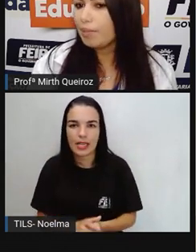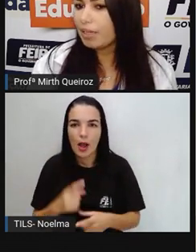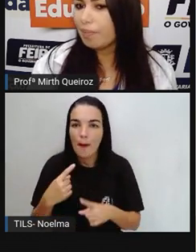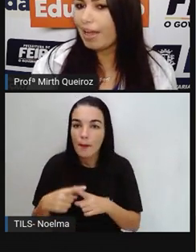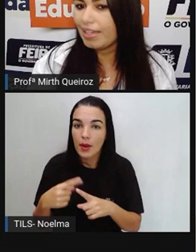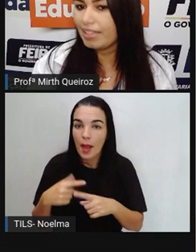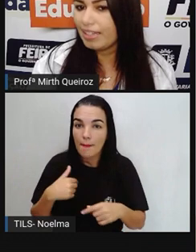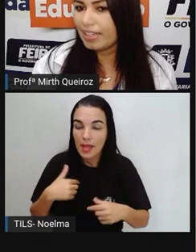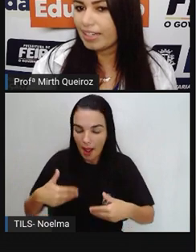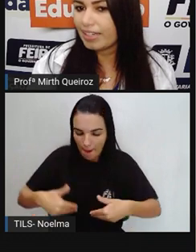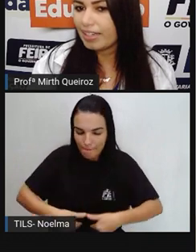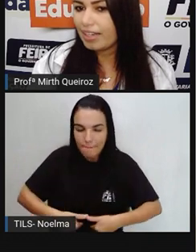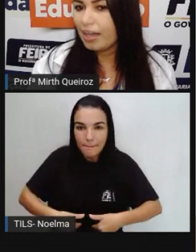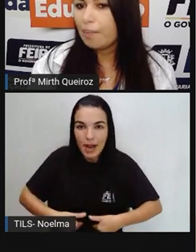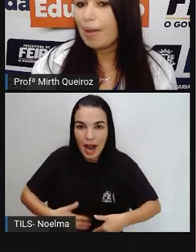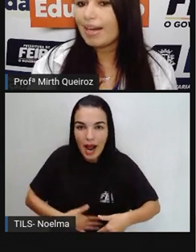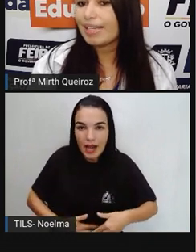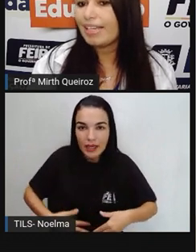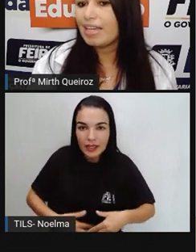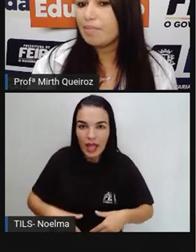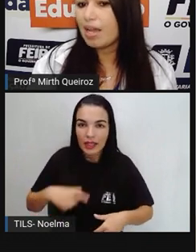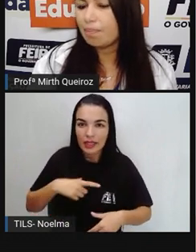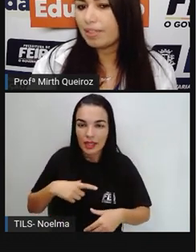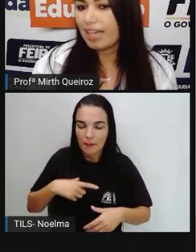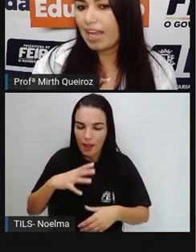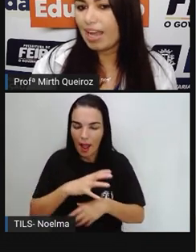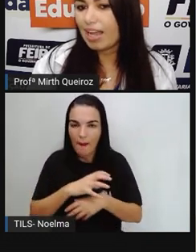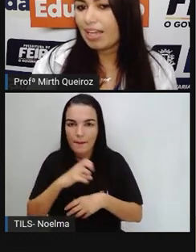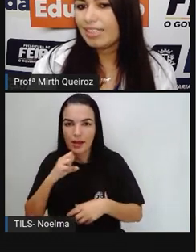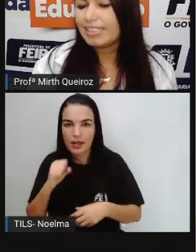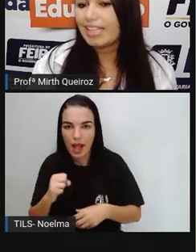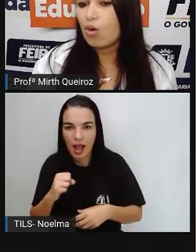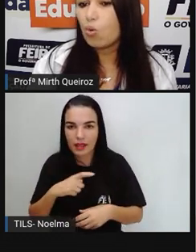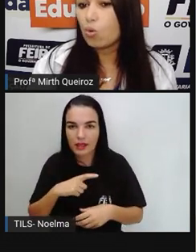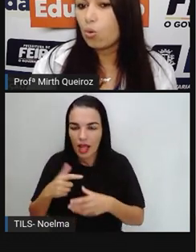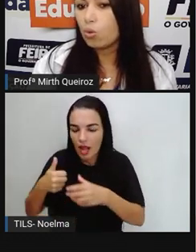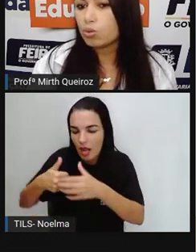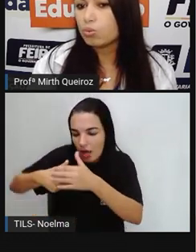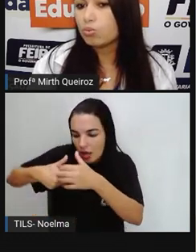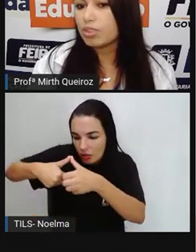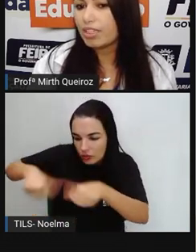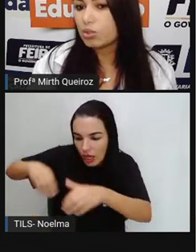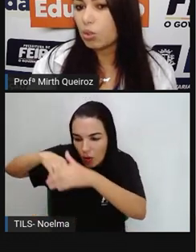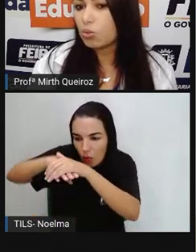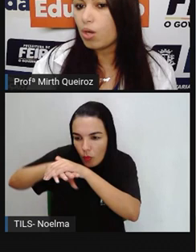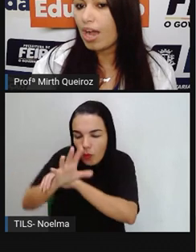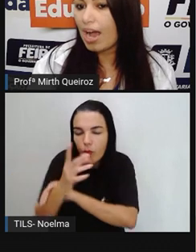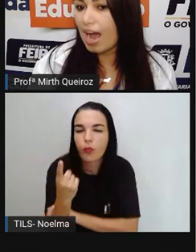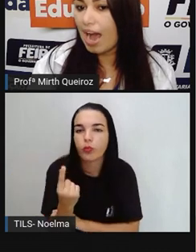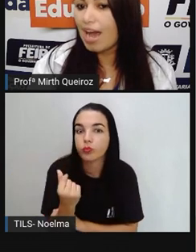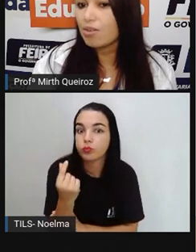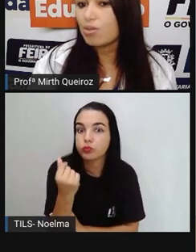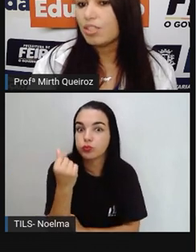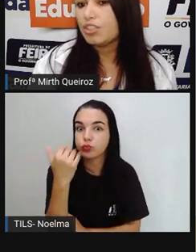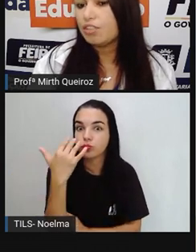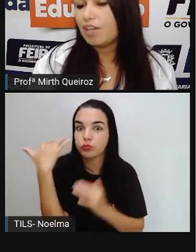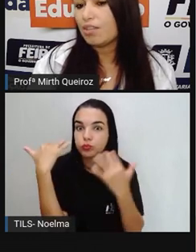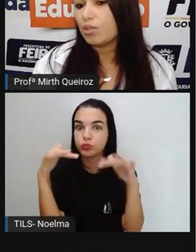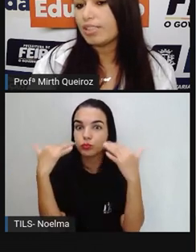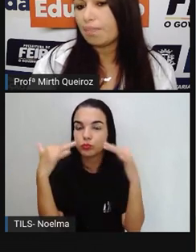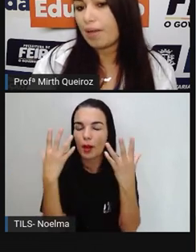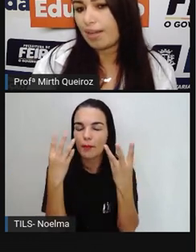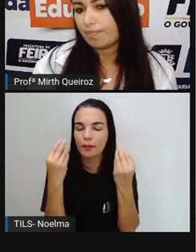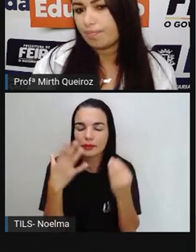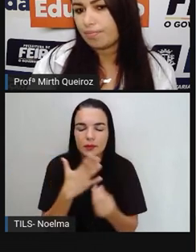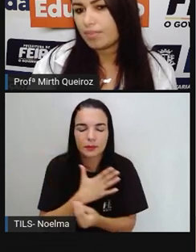Pois na minha barriguinha, para quem me apanhar, está oculto um tesouro raro de